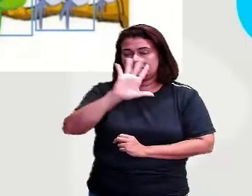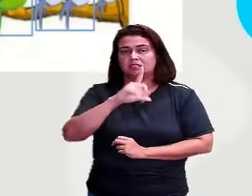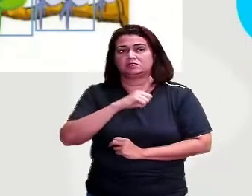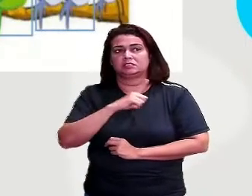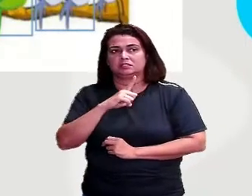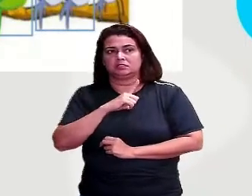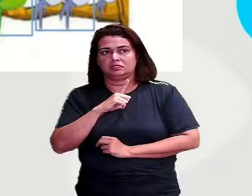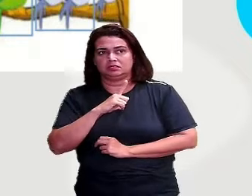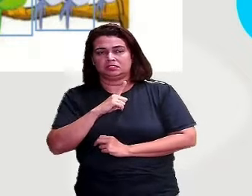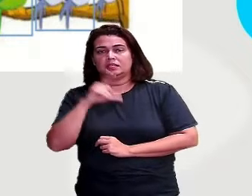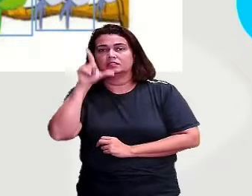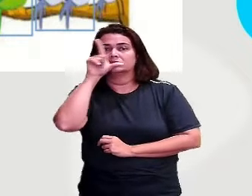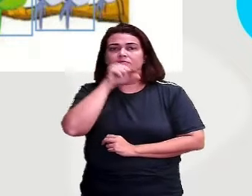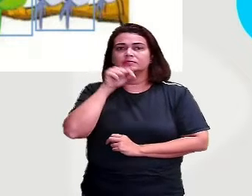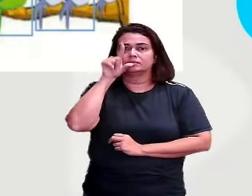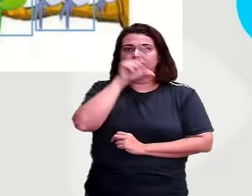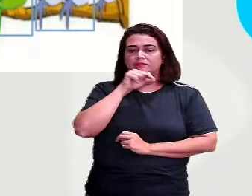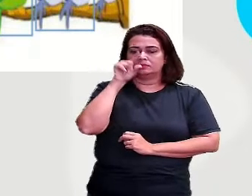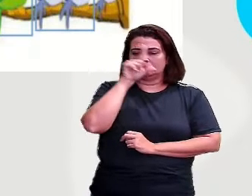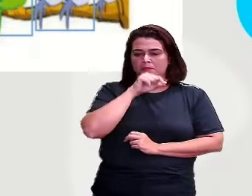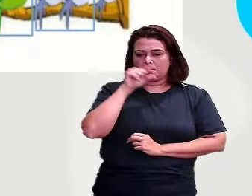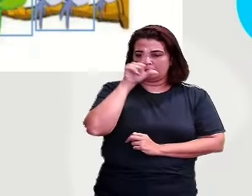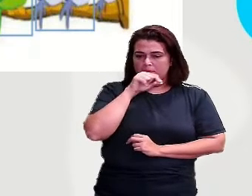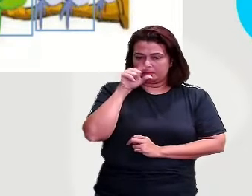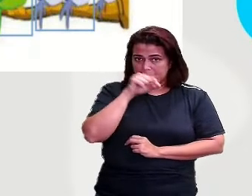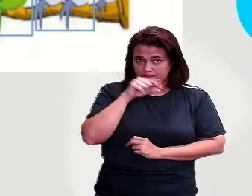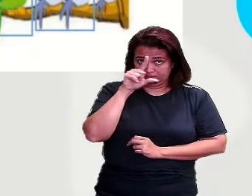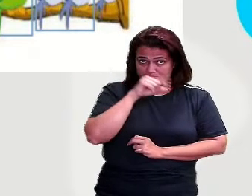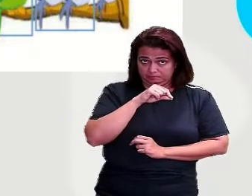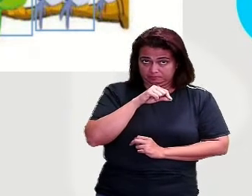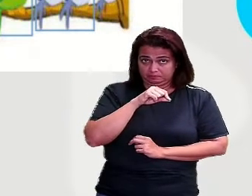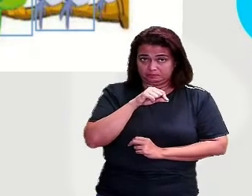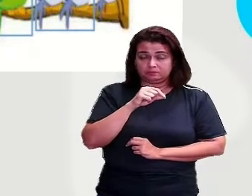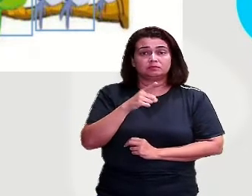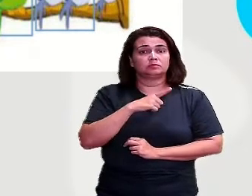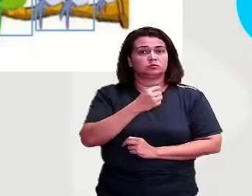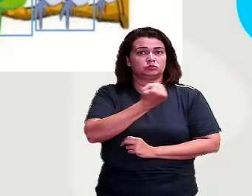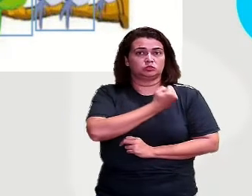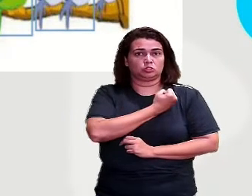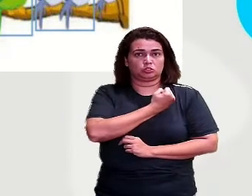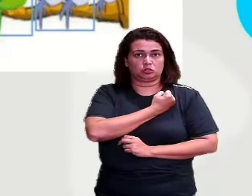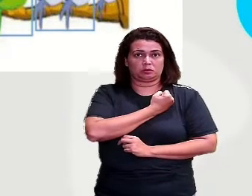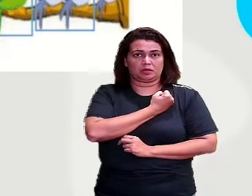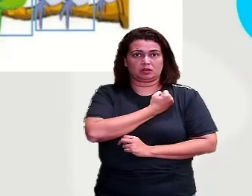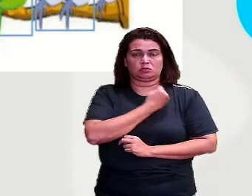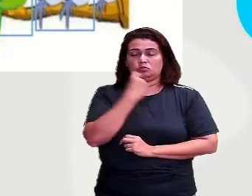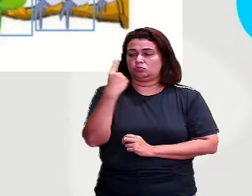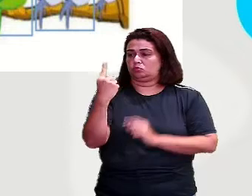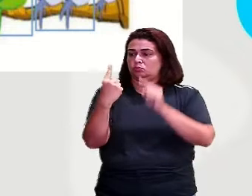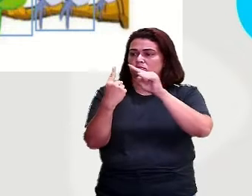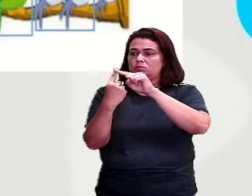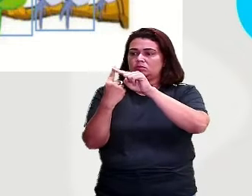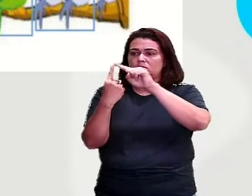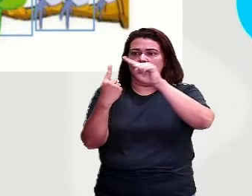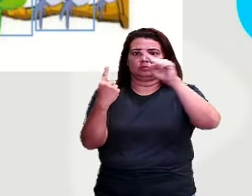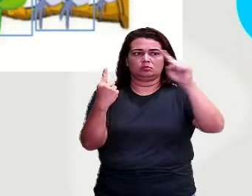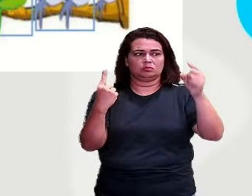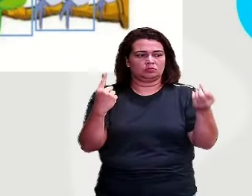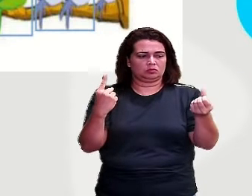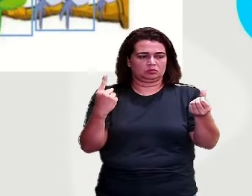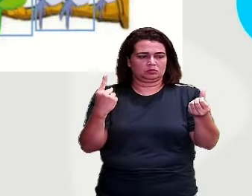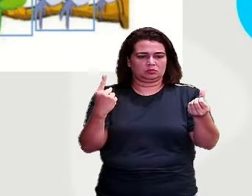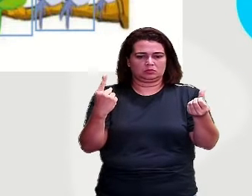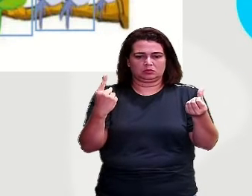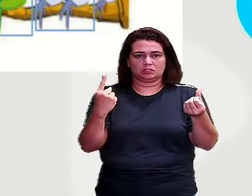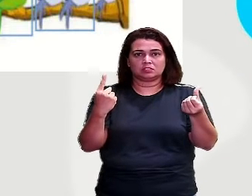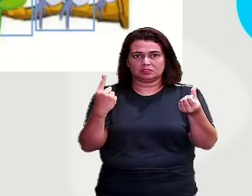aí aves, né? São pássaros. E eu tenho um número de 1 a 6. E aí eu tenho